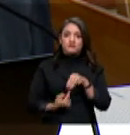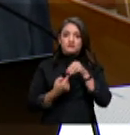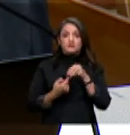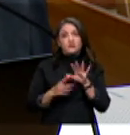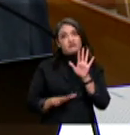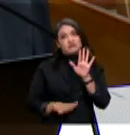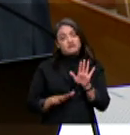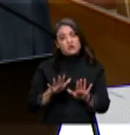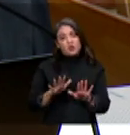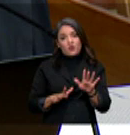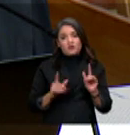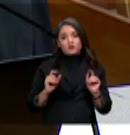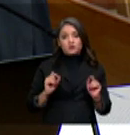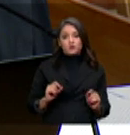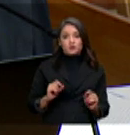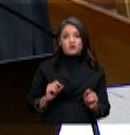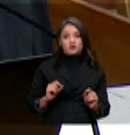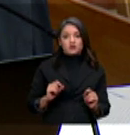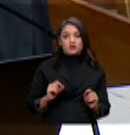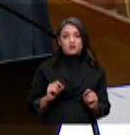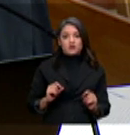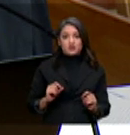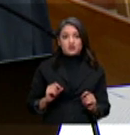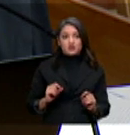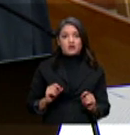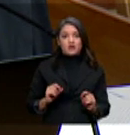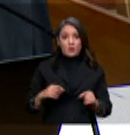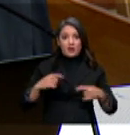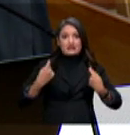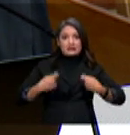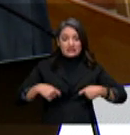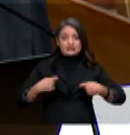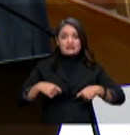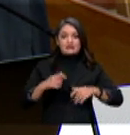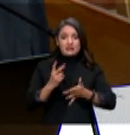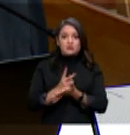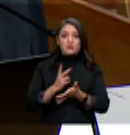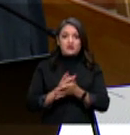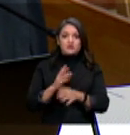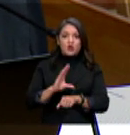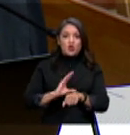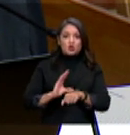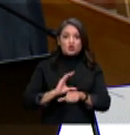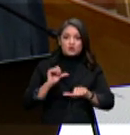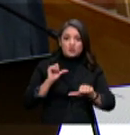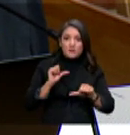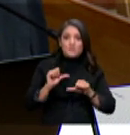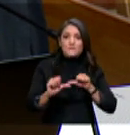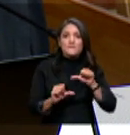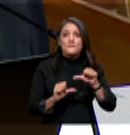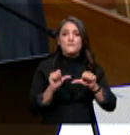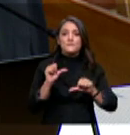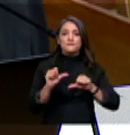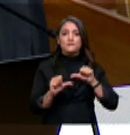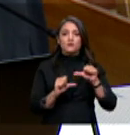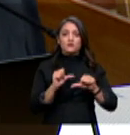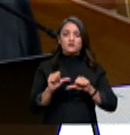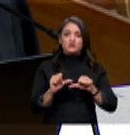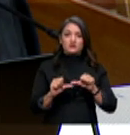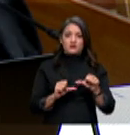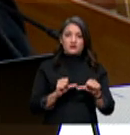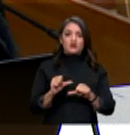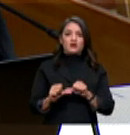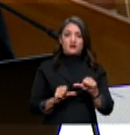seja uma grande necessidade de alteração na Constituição, essa artificial